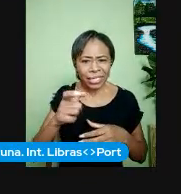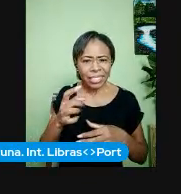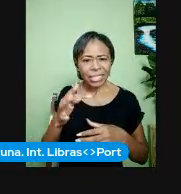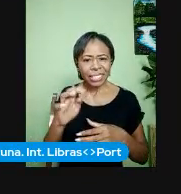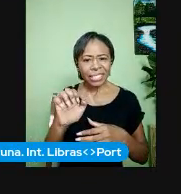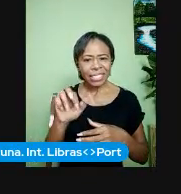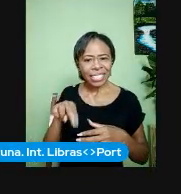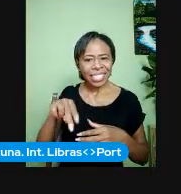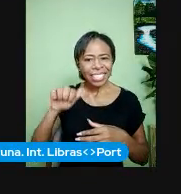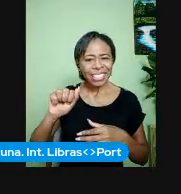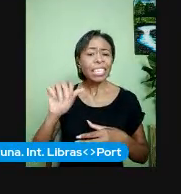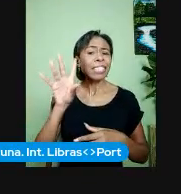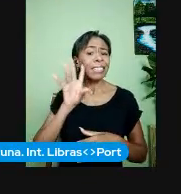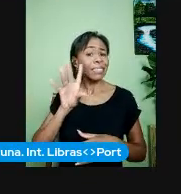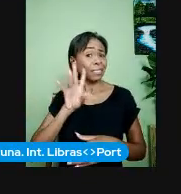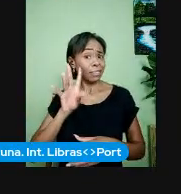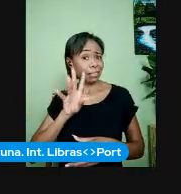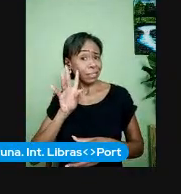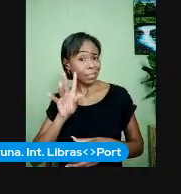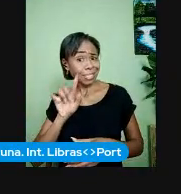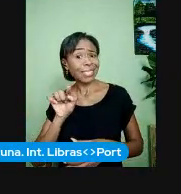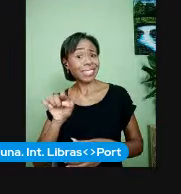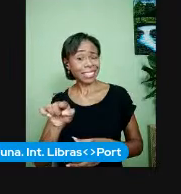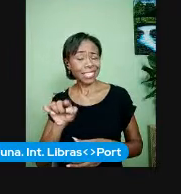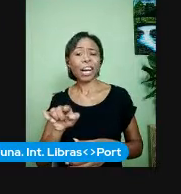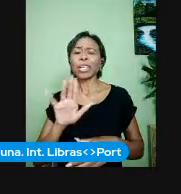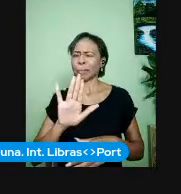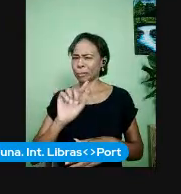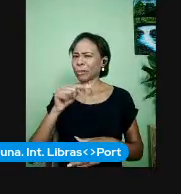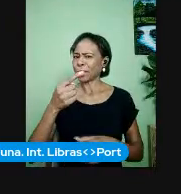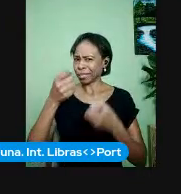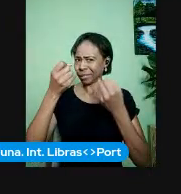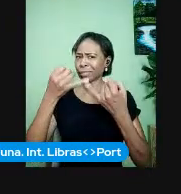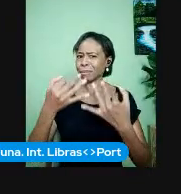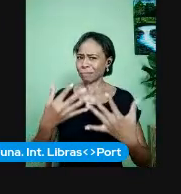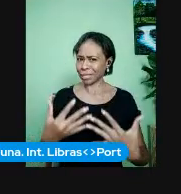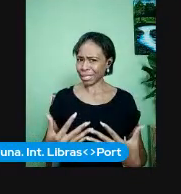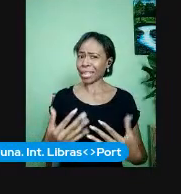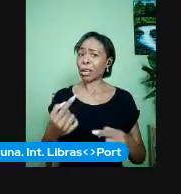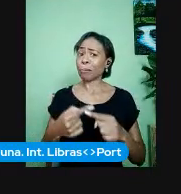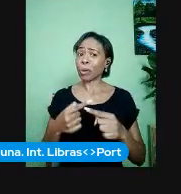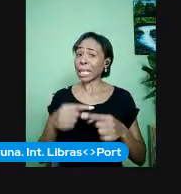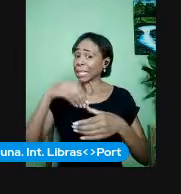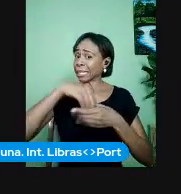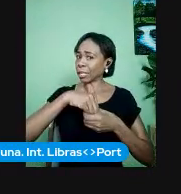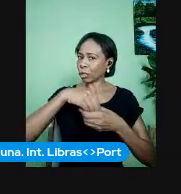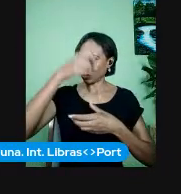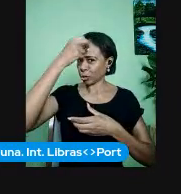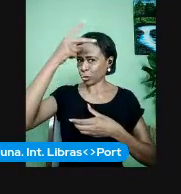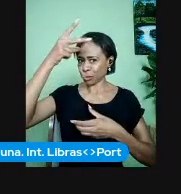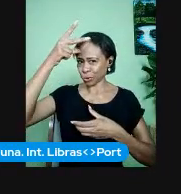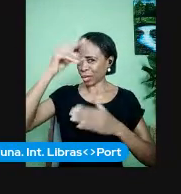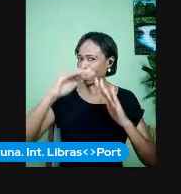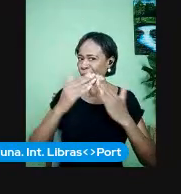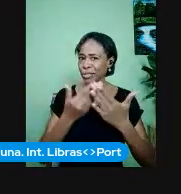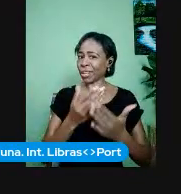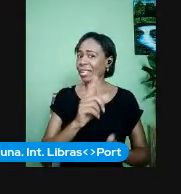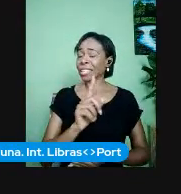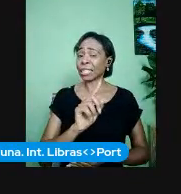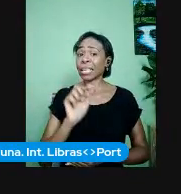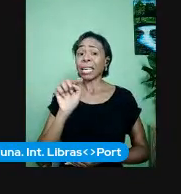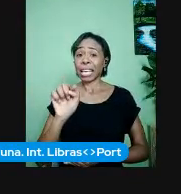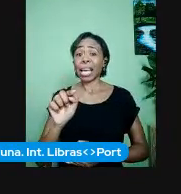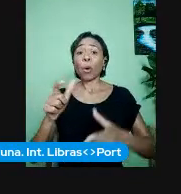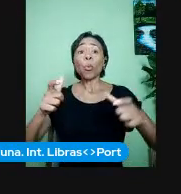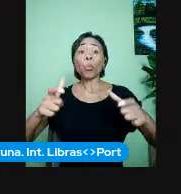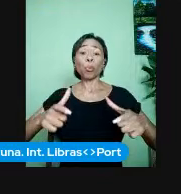muito legal as nossas turmas externas. Vou explicar um pouquinho, que não está dentro de alguma escola municipal, né? Tem alguns espaços que recebem